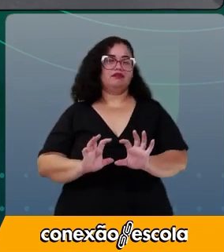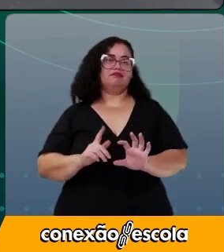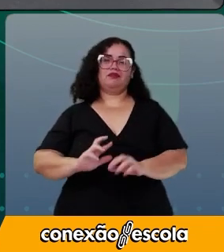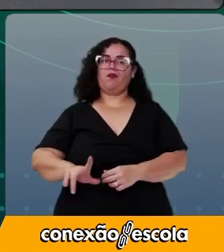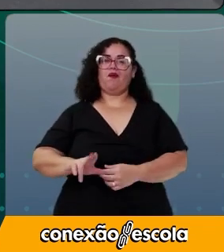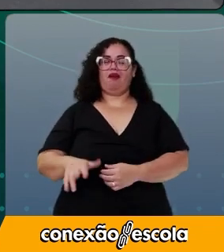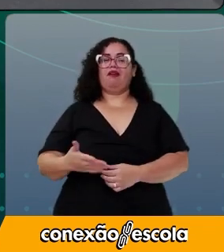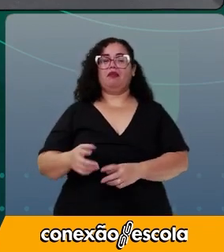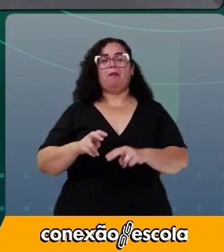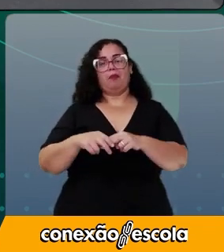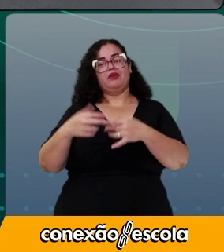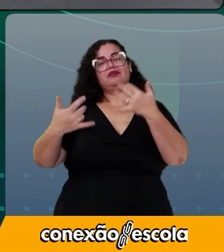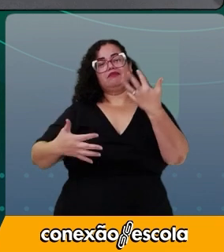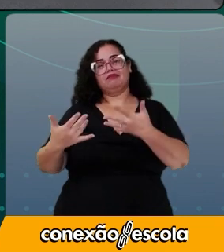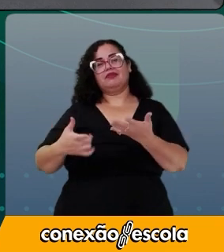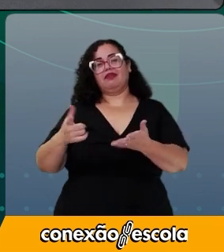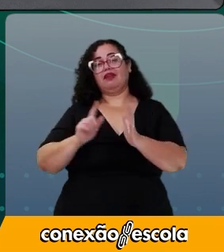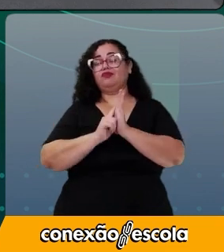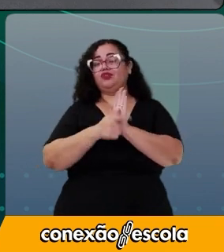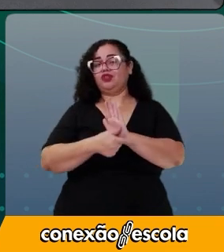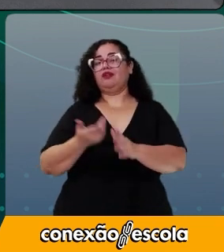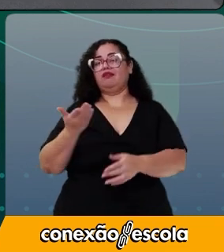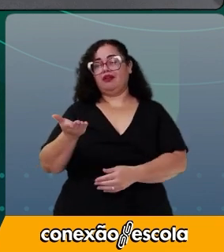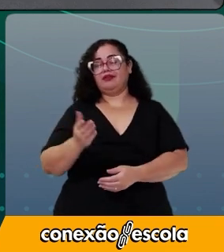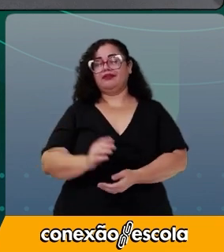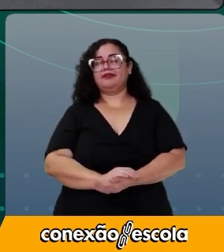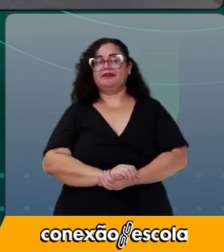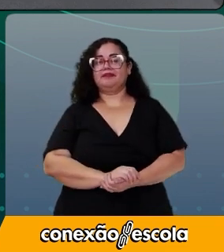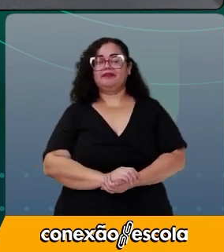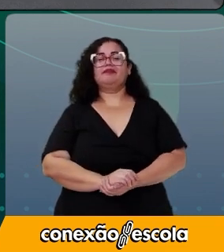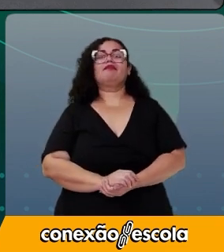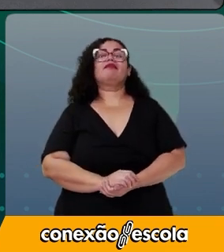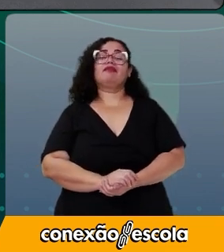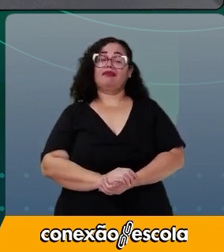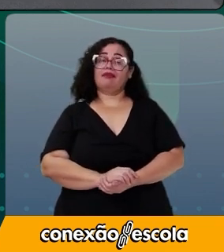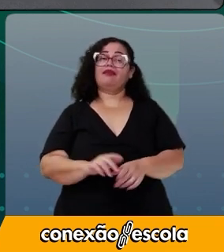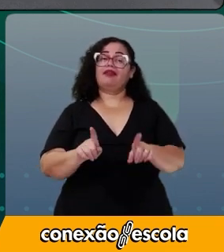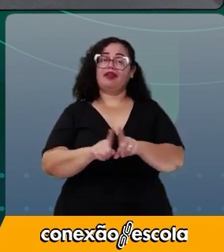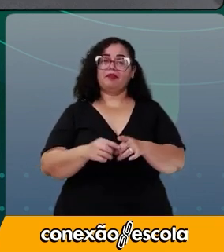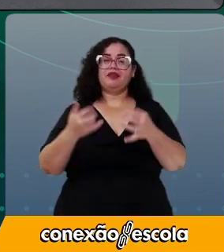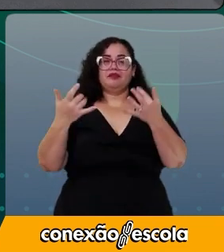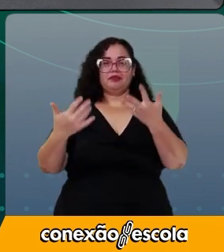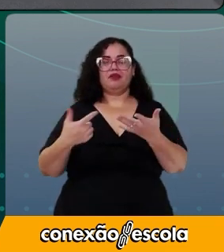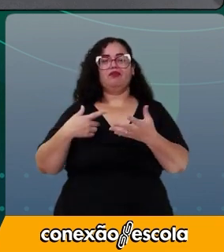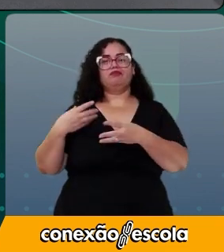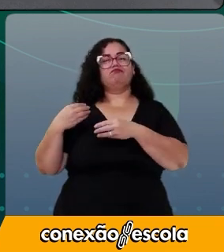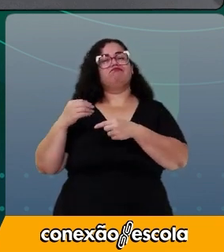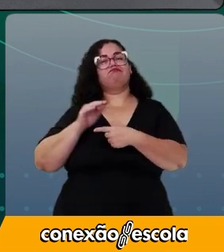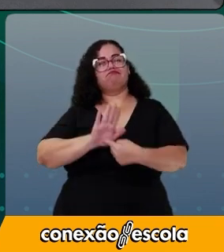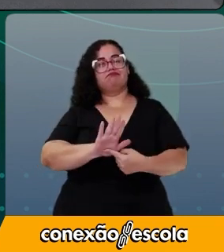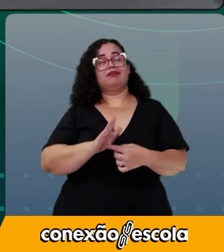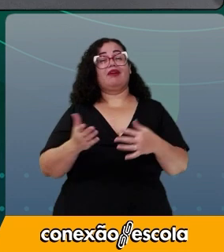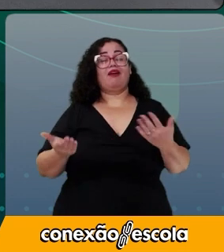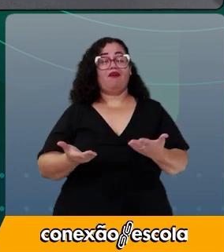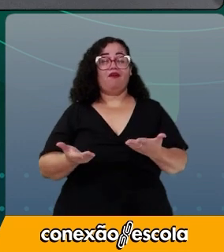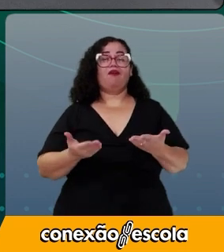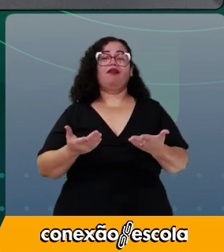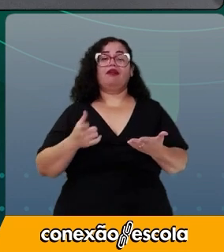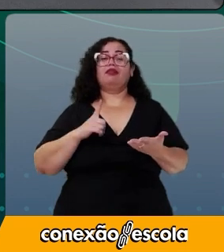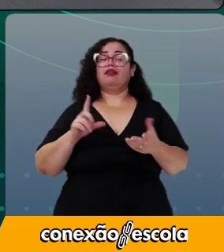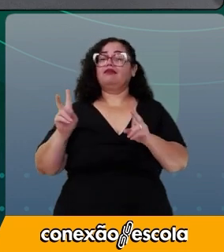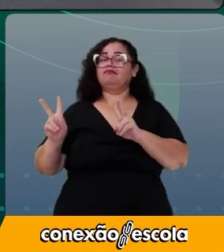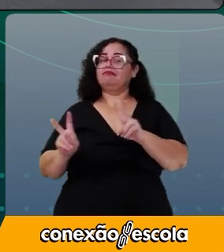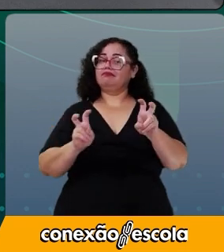Por isso que nós temos aqui esse gênero. Falando nisso, eu vou também trazer para vocês agora